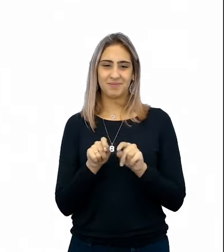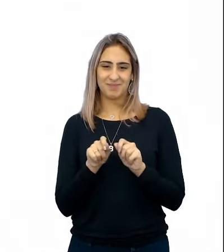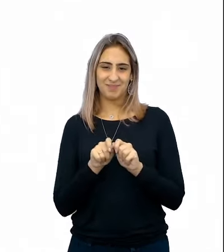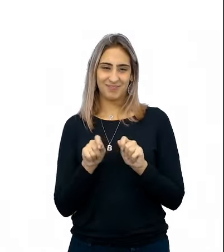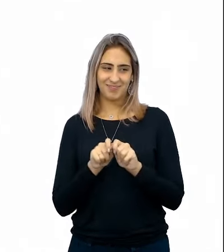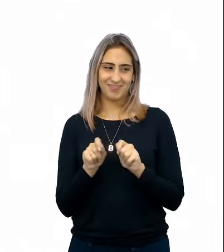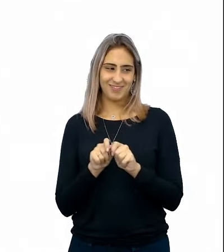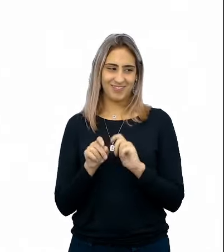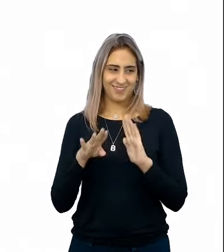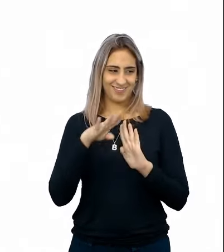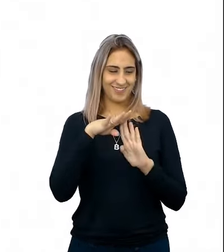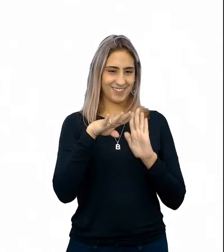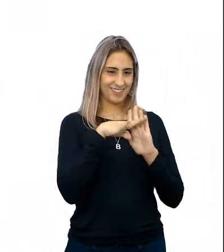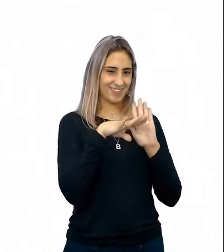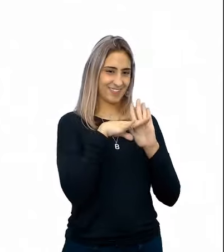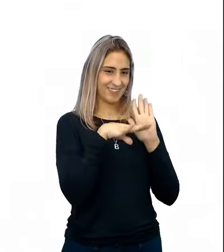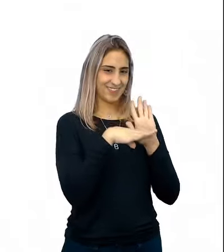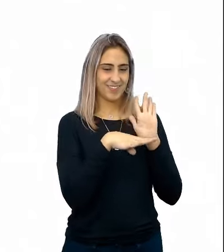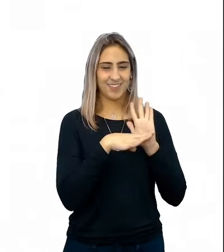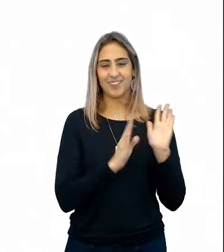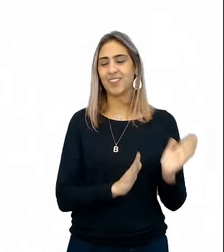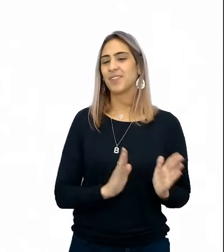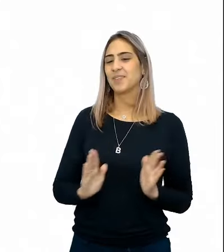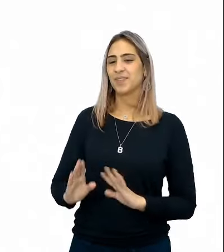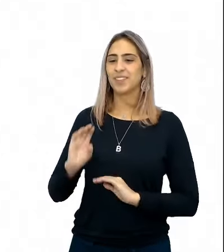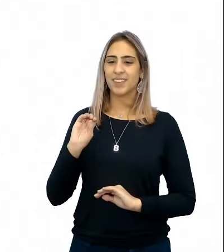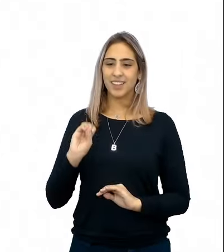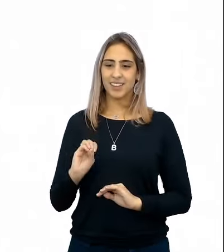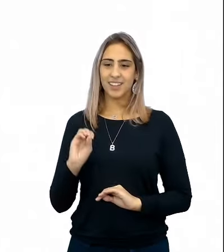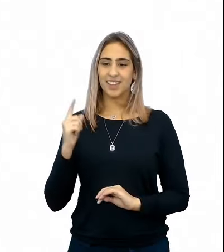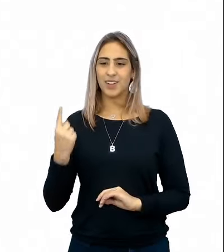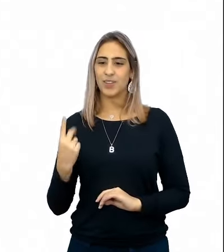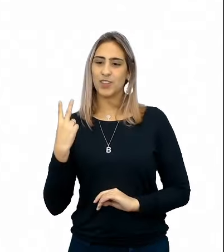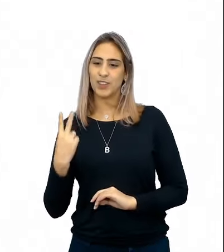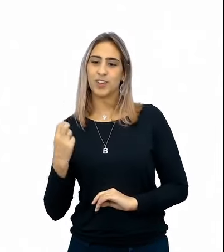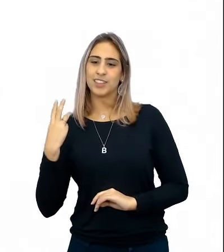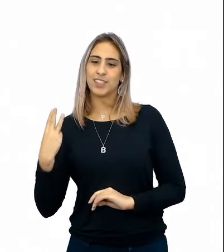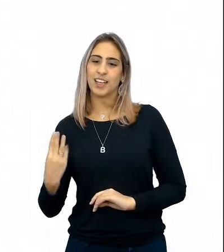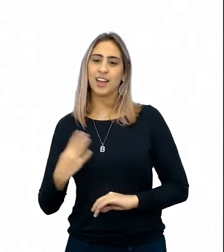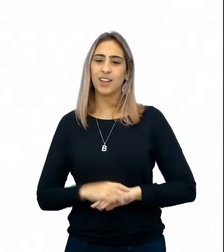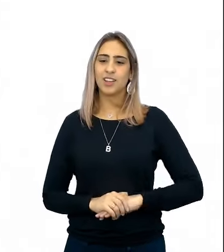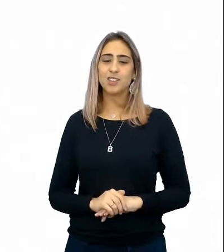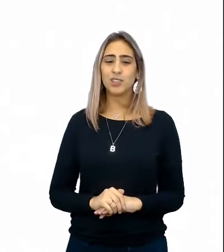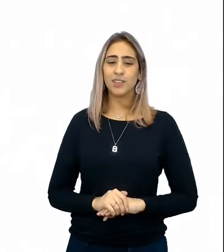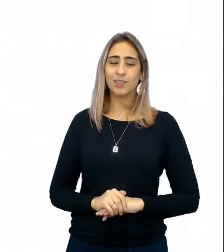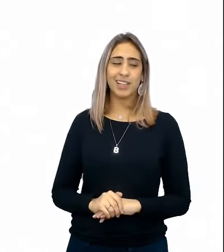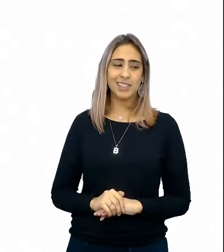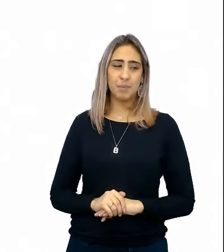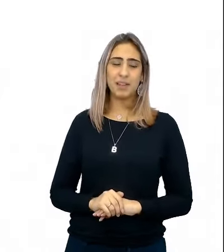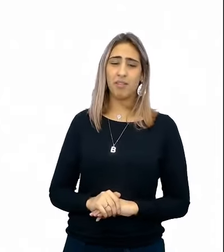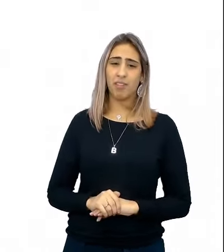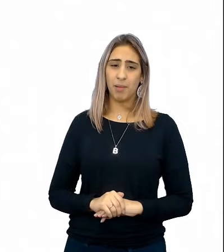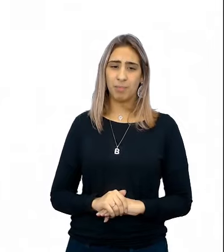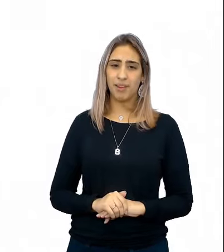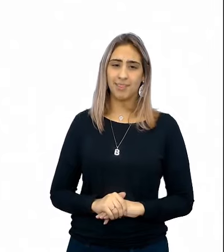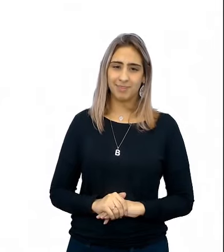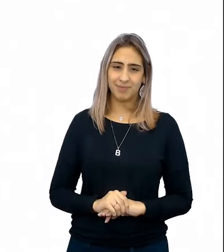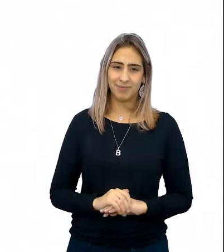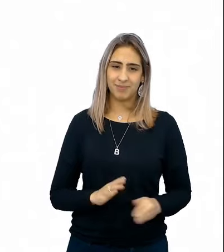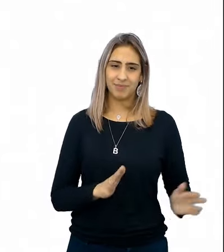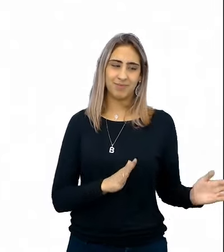indo na sequência de 0, 1, 2, 3, até chegar no 10. Cada